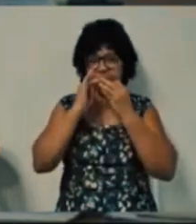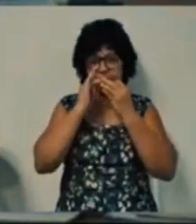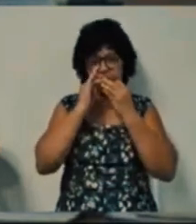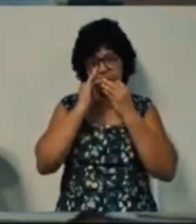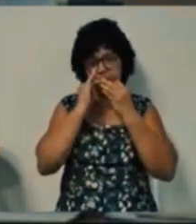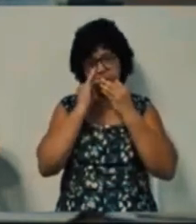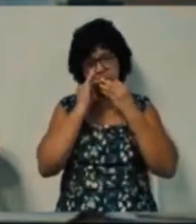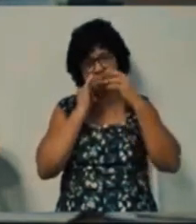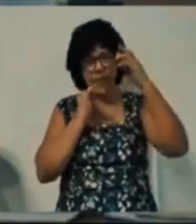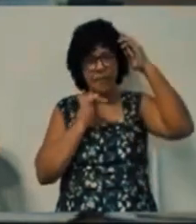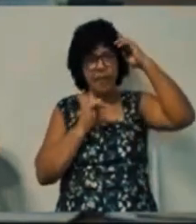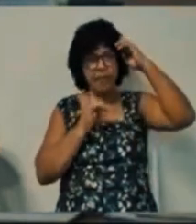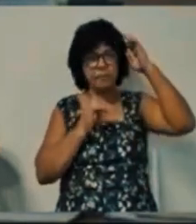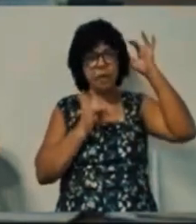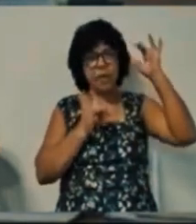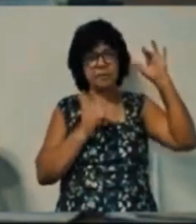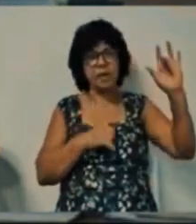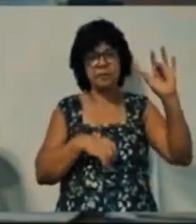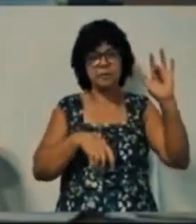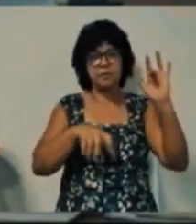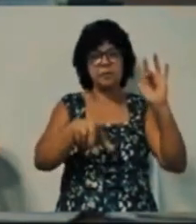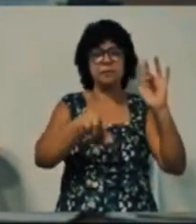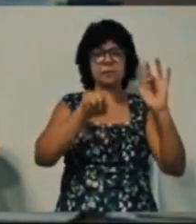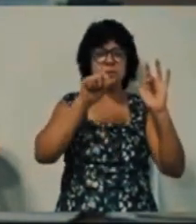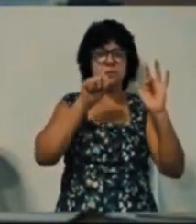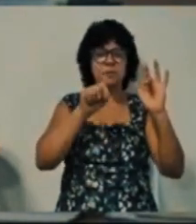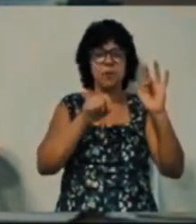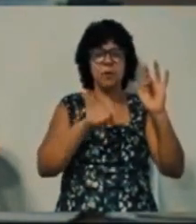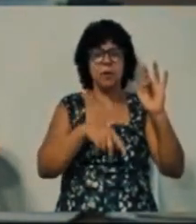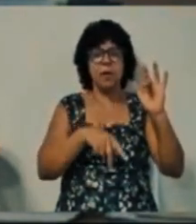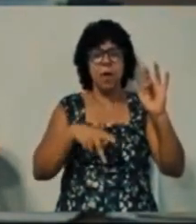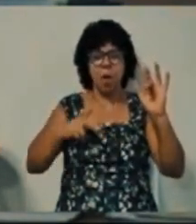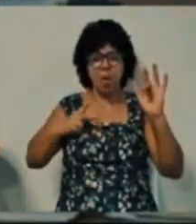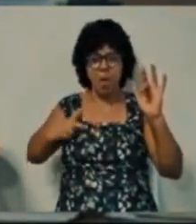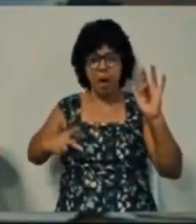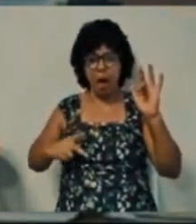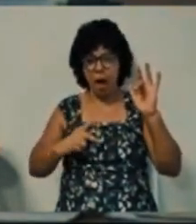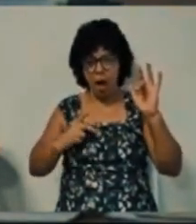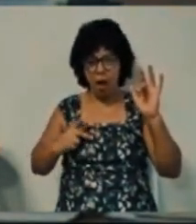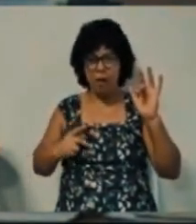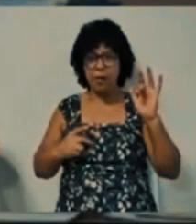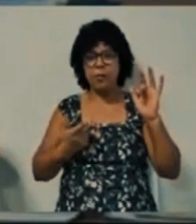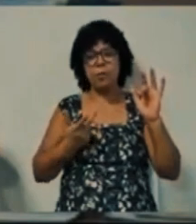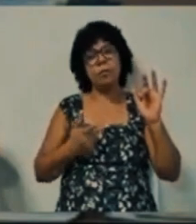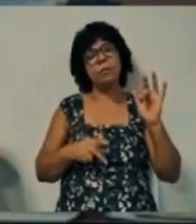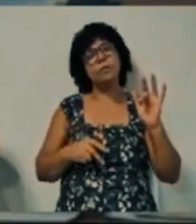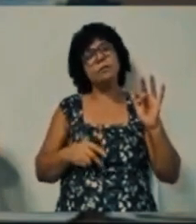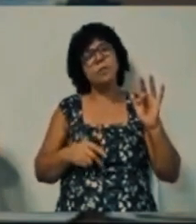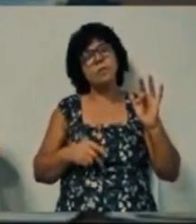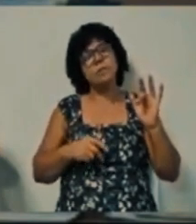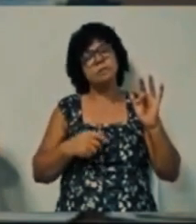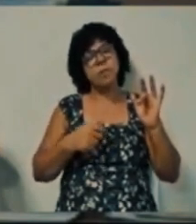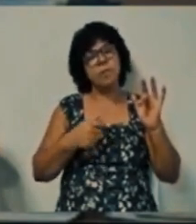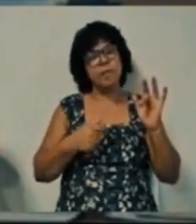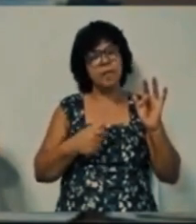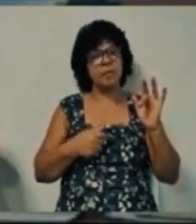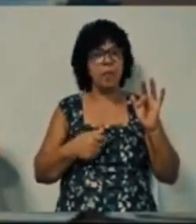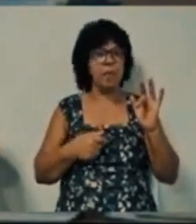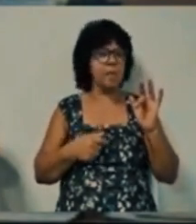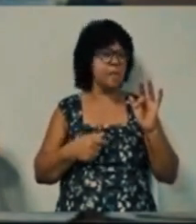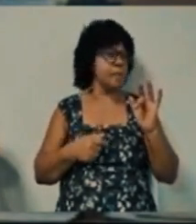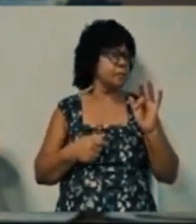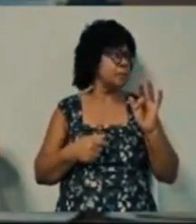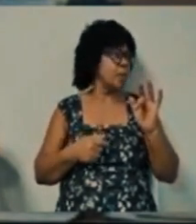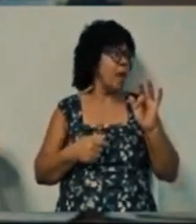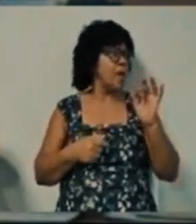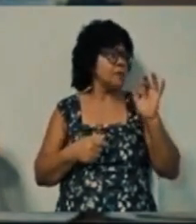escolhendo Paulo, quando ele se manifesta para ele a caminho de Damasco, e ele diz para Ananias que aquele